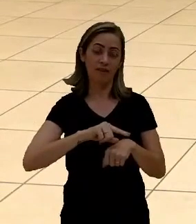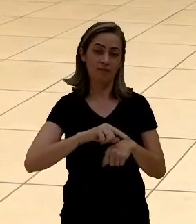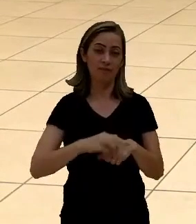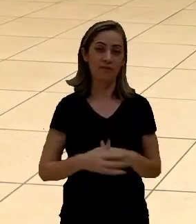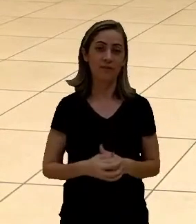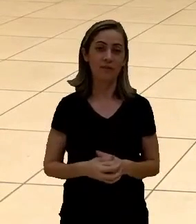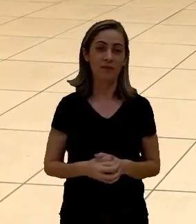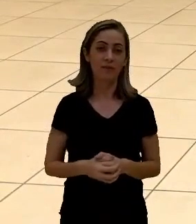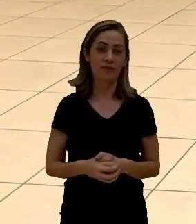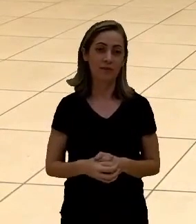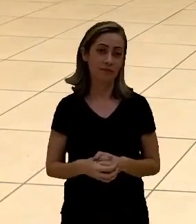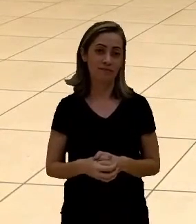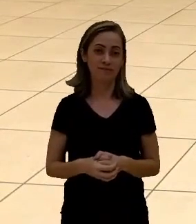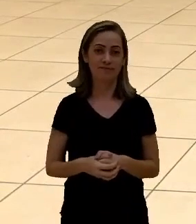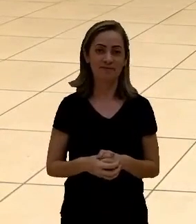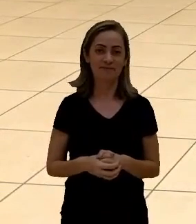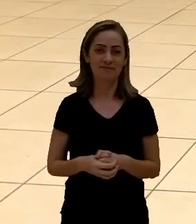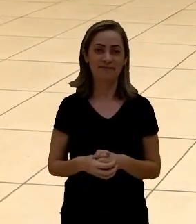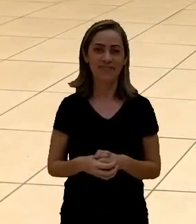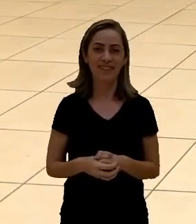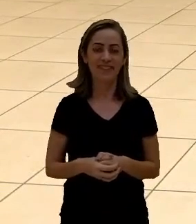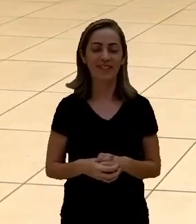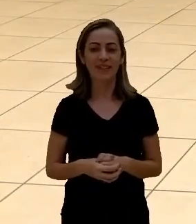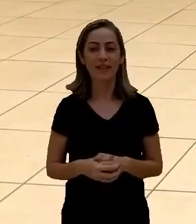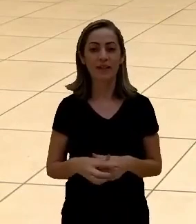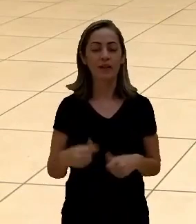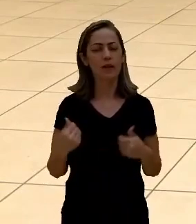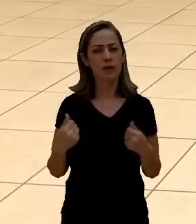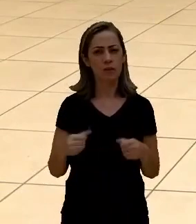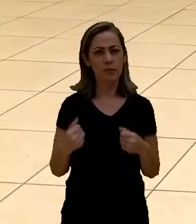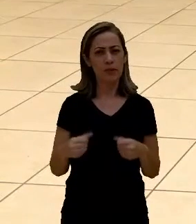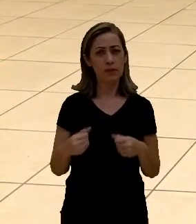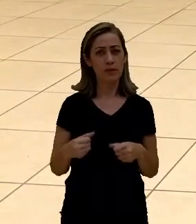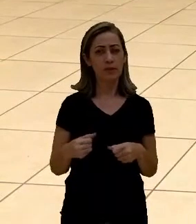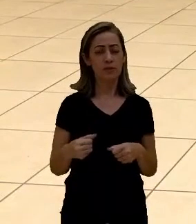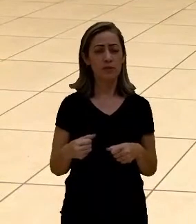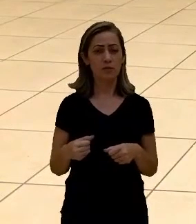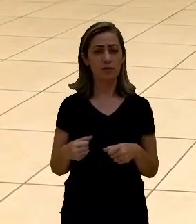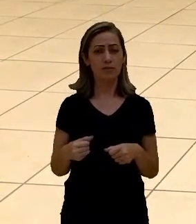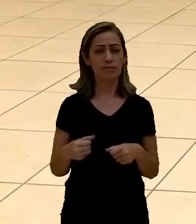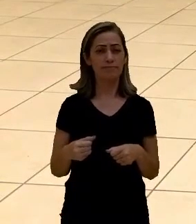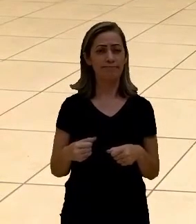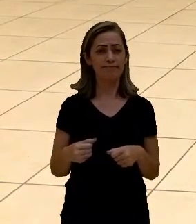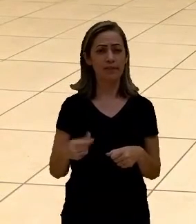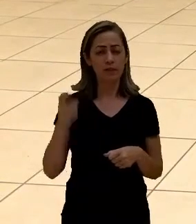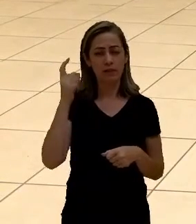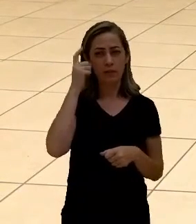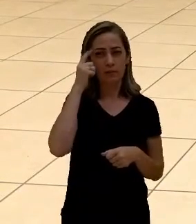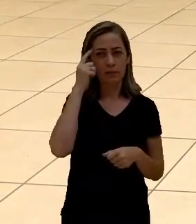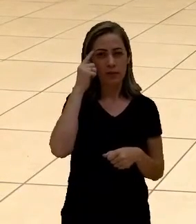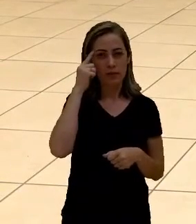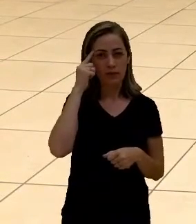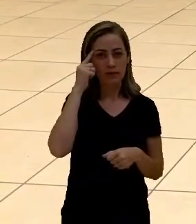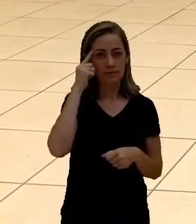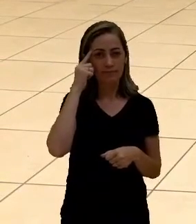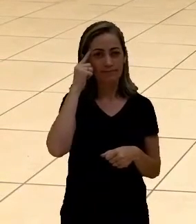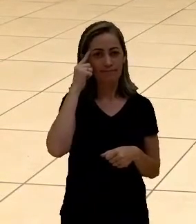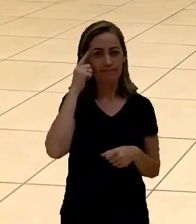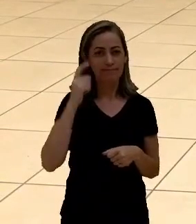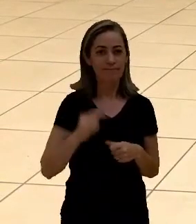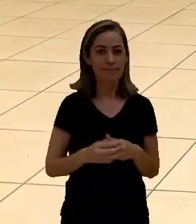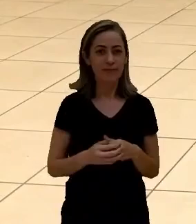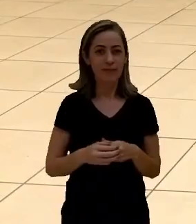10:10 né Então é eu que tenho que rever os meus conceitos e os meus horários tá então para ter validade Total